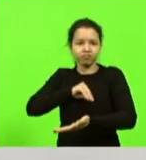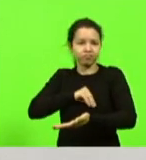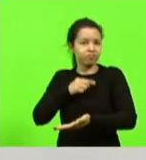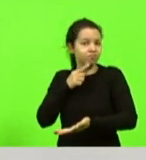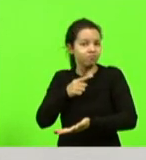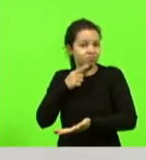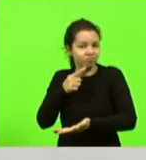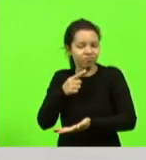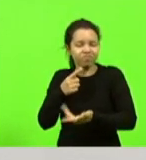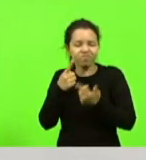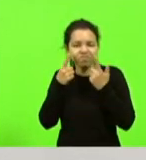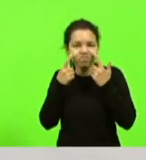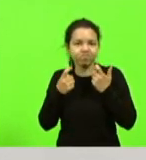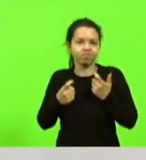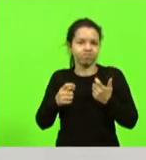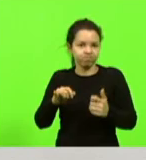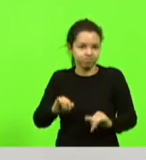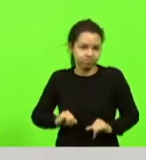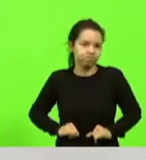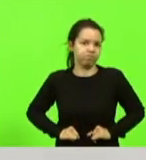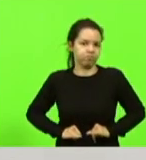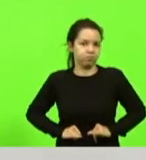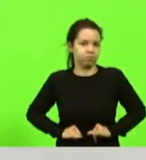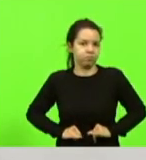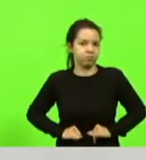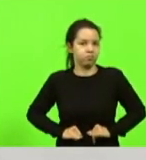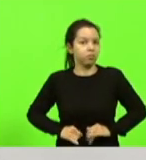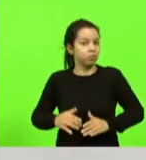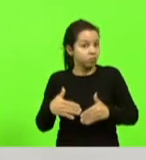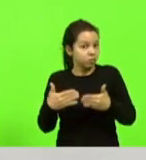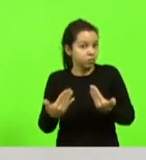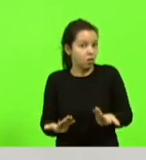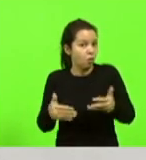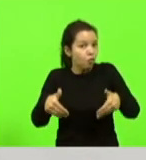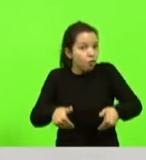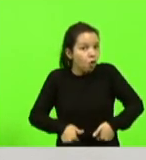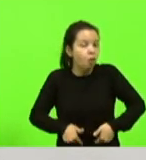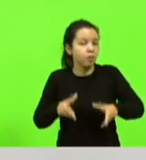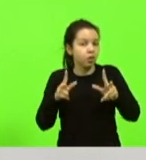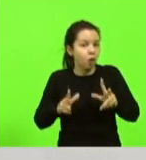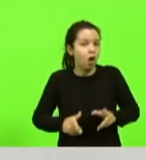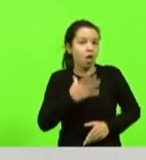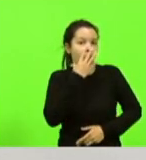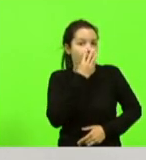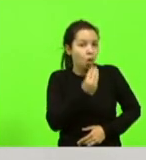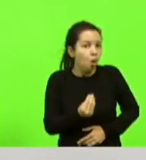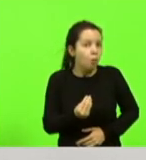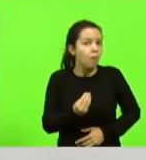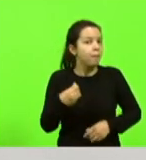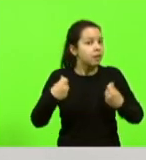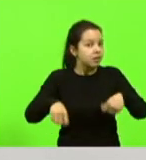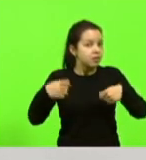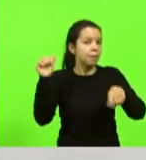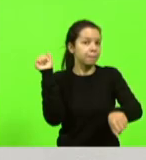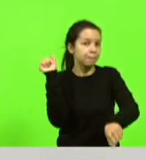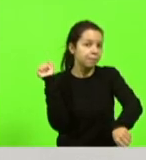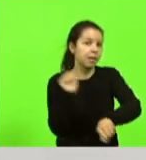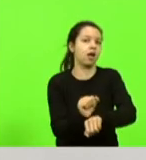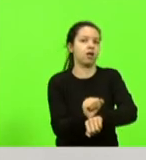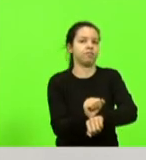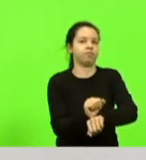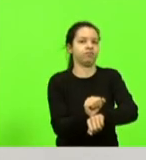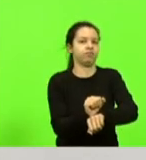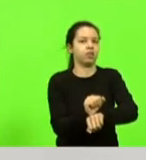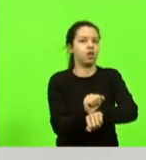Essa fome de lobo vai ter que parar uma hora. Então, espero que já tenha sido dado o recado. Vai começar daqui uns dias a reforma